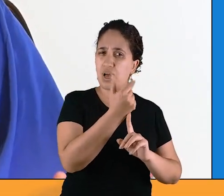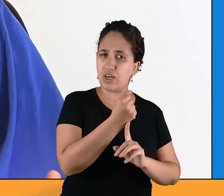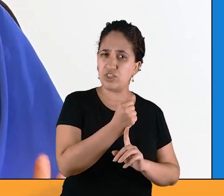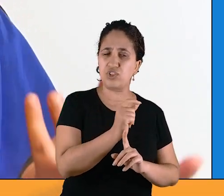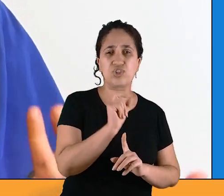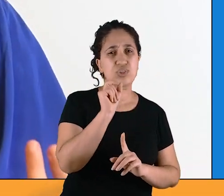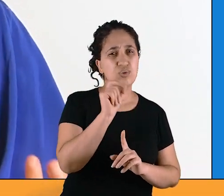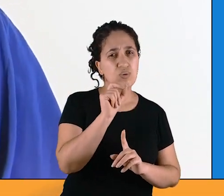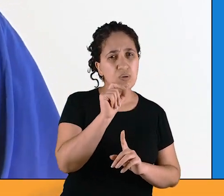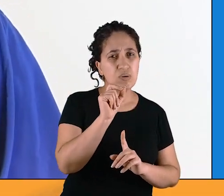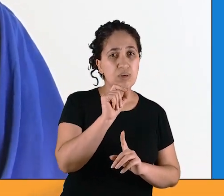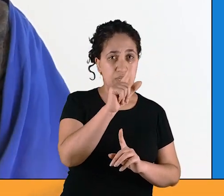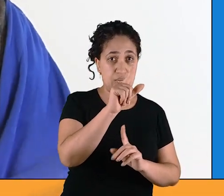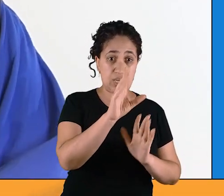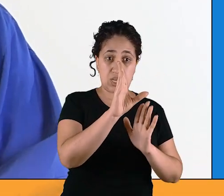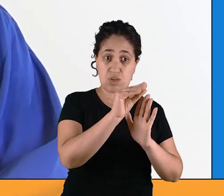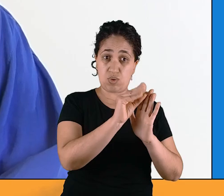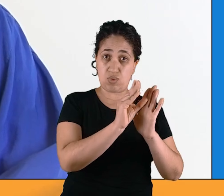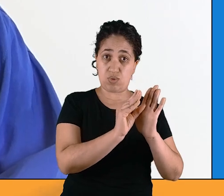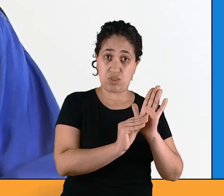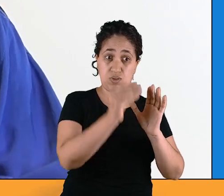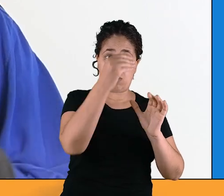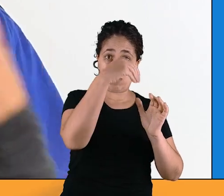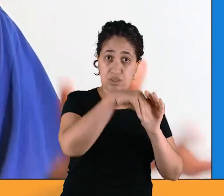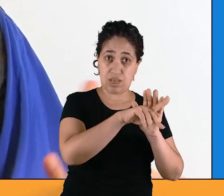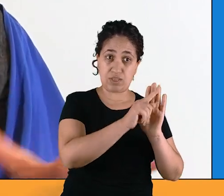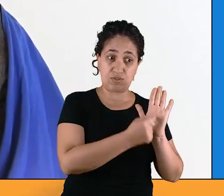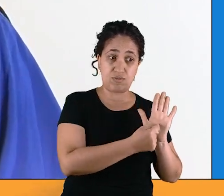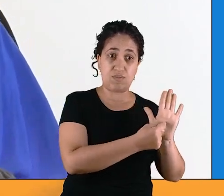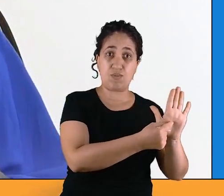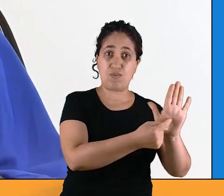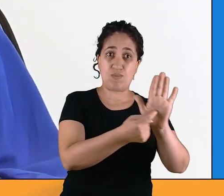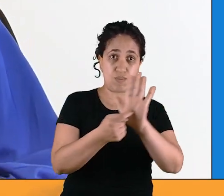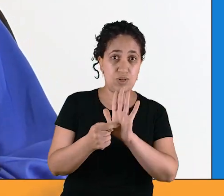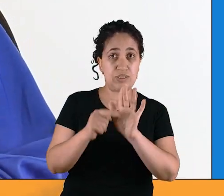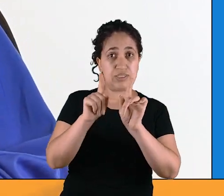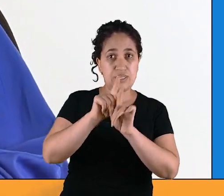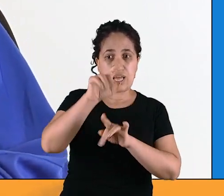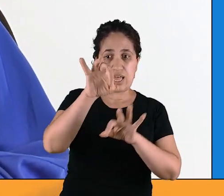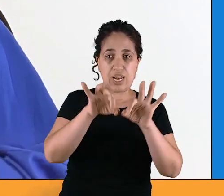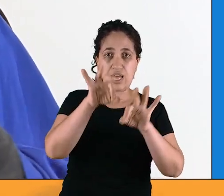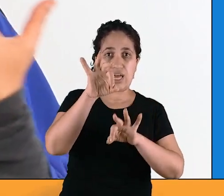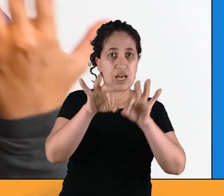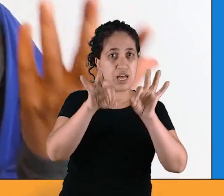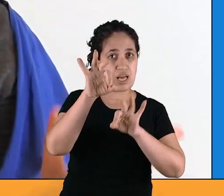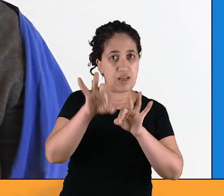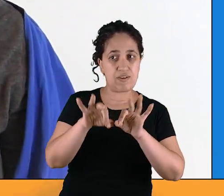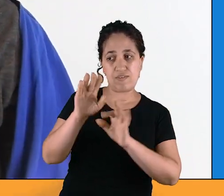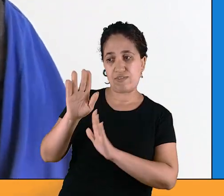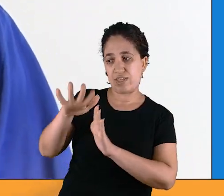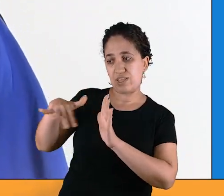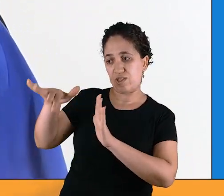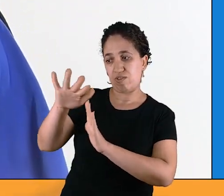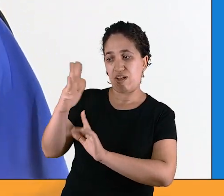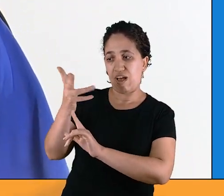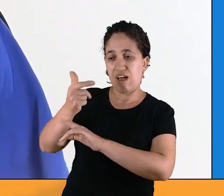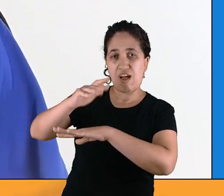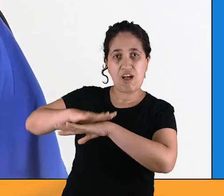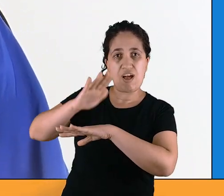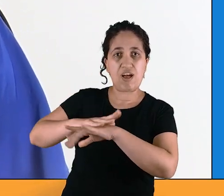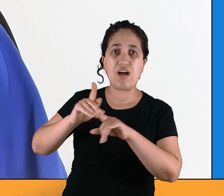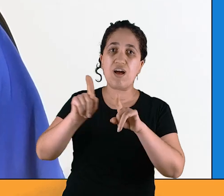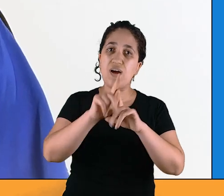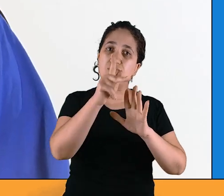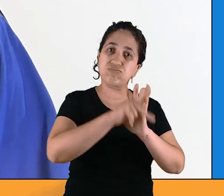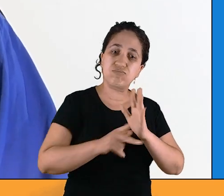gente pensa tanto no conteúdo que está nos museus, nas exposições, nas oficinas, nos ateliês, né, nos